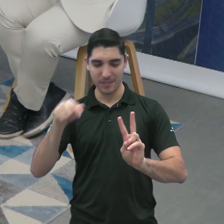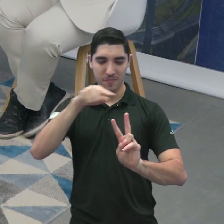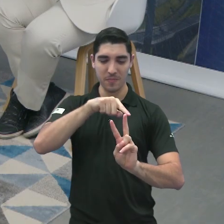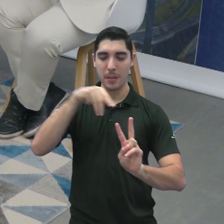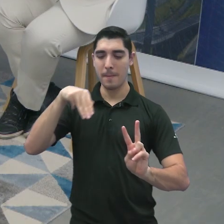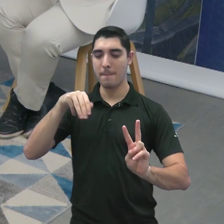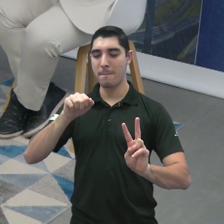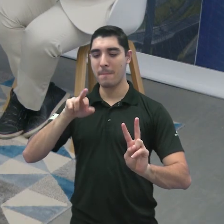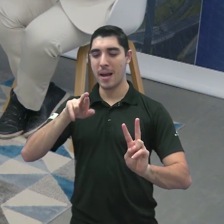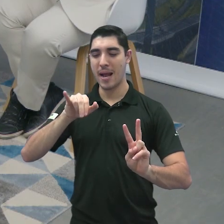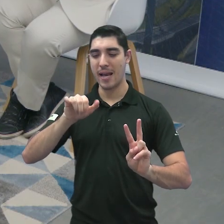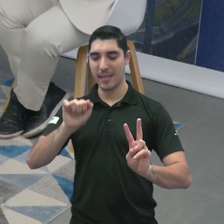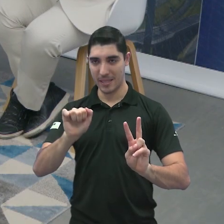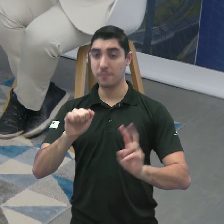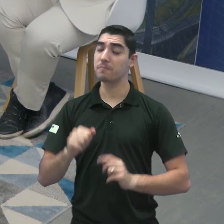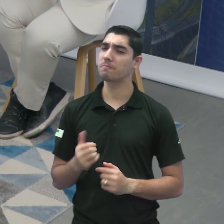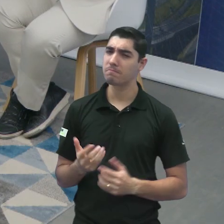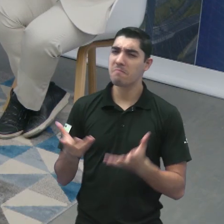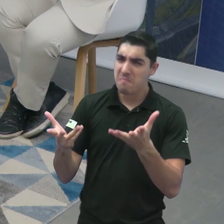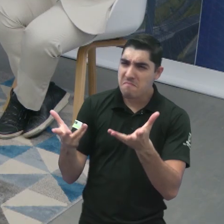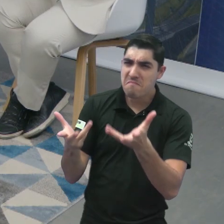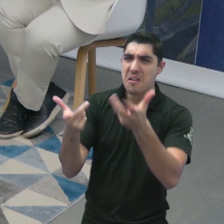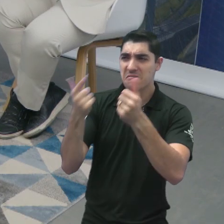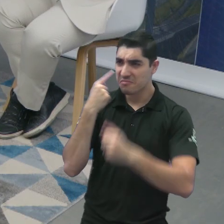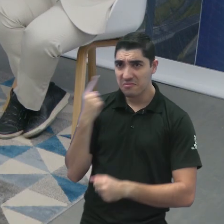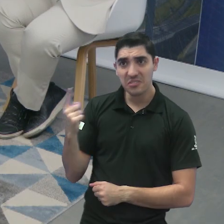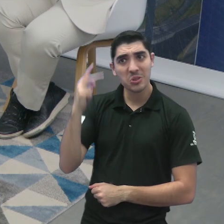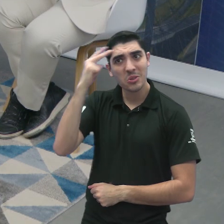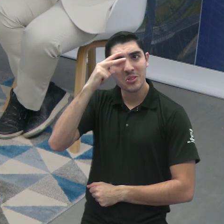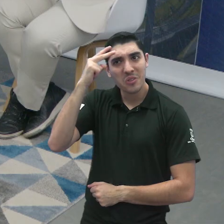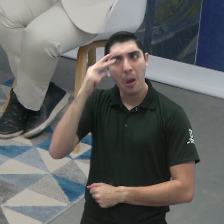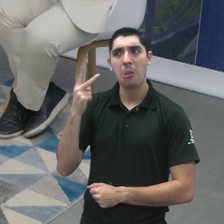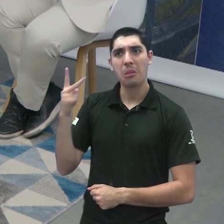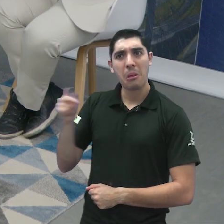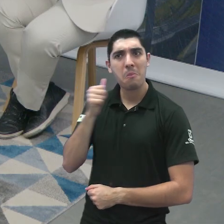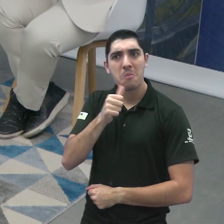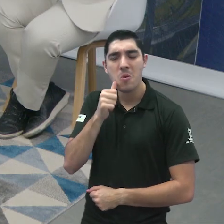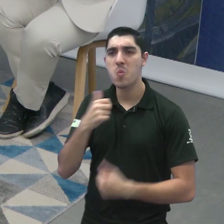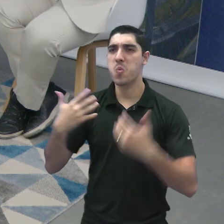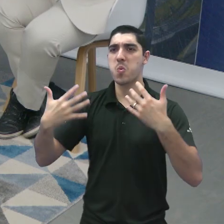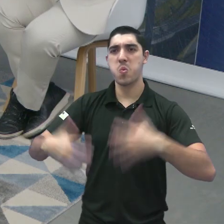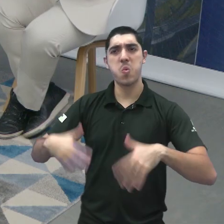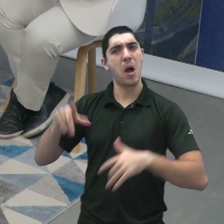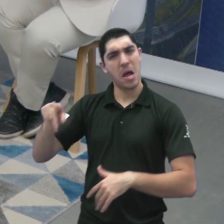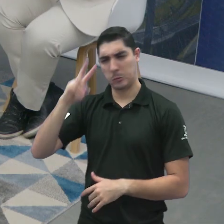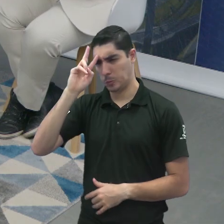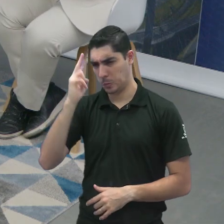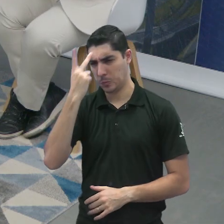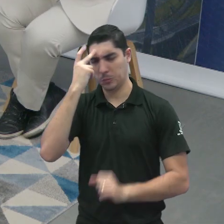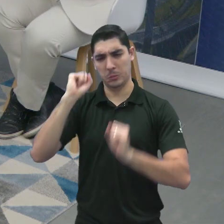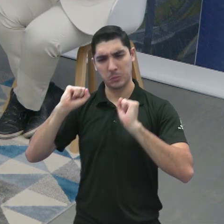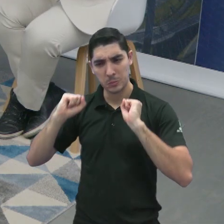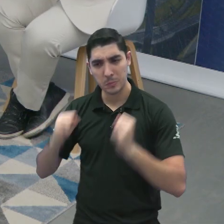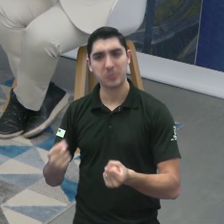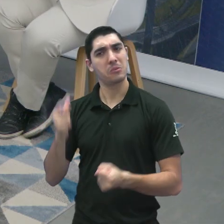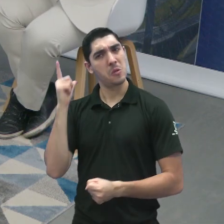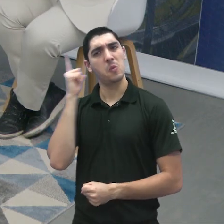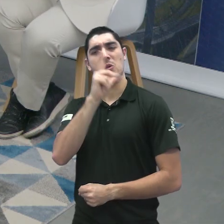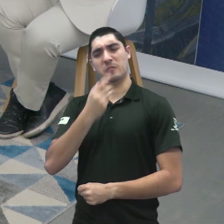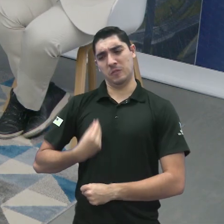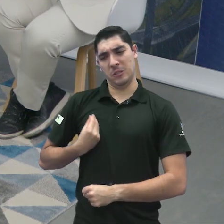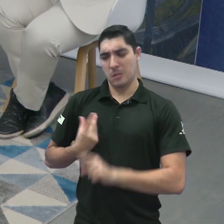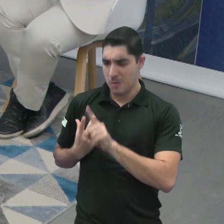Meninas, incrível a gente ver histórias como essa, né, de superação, pessoas que realmente conseguem vencer nesse ramo que